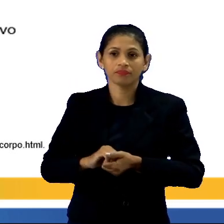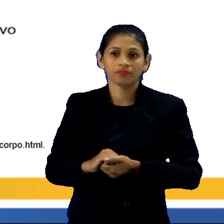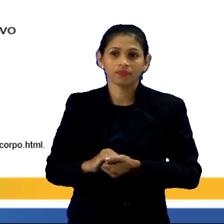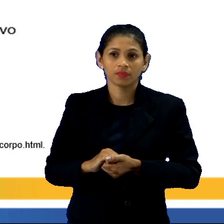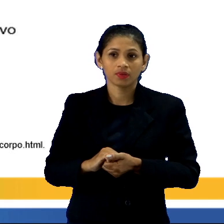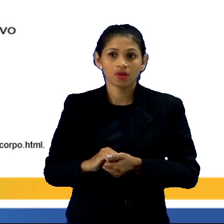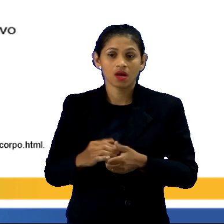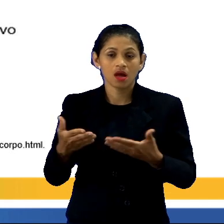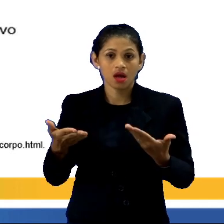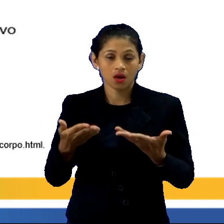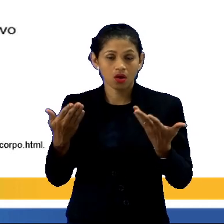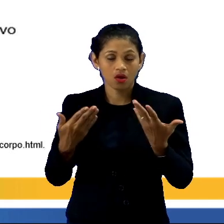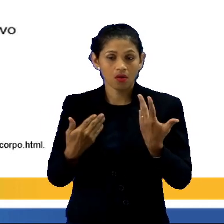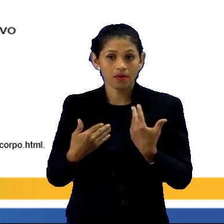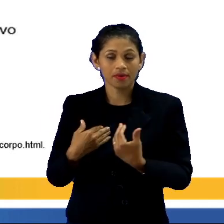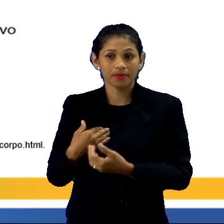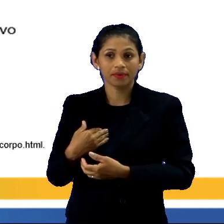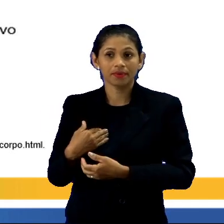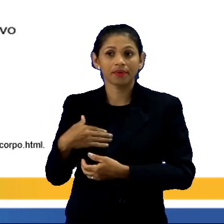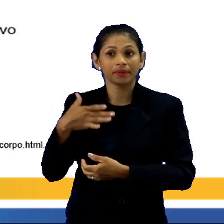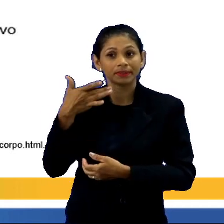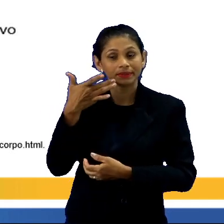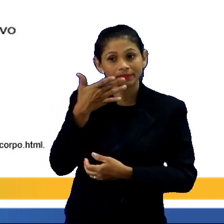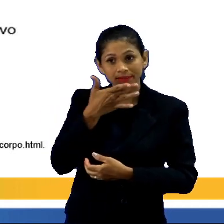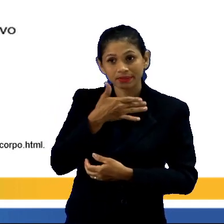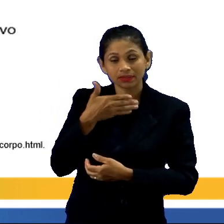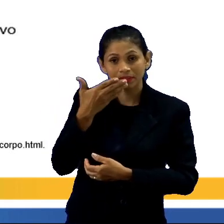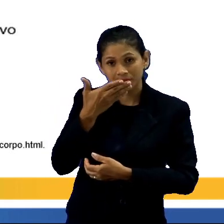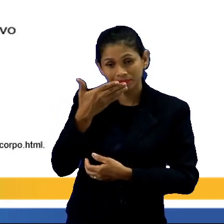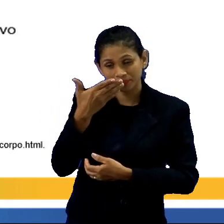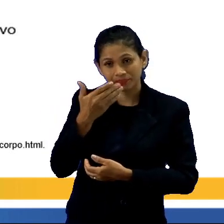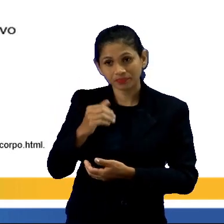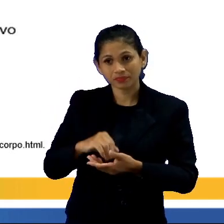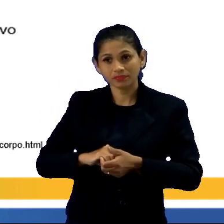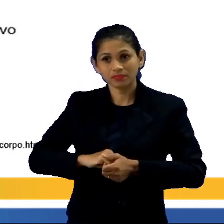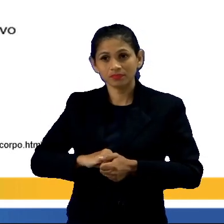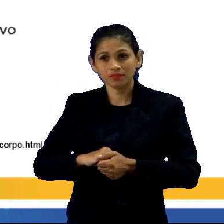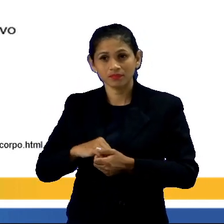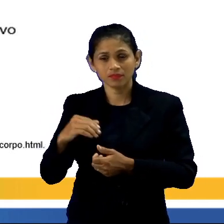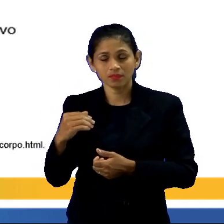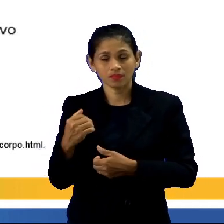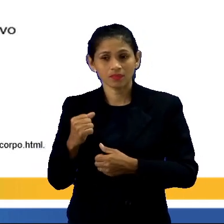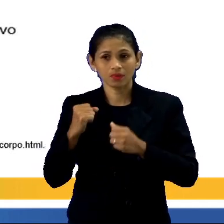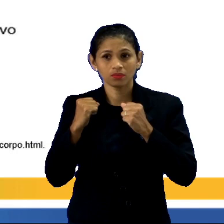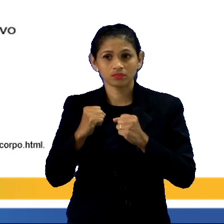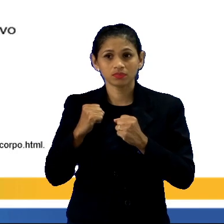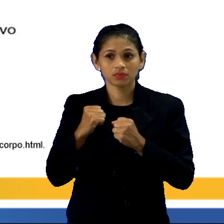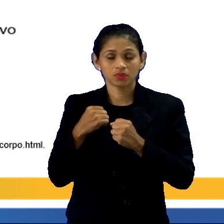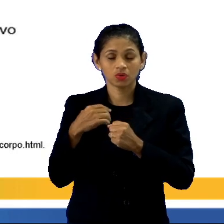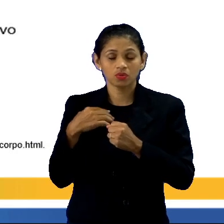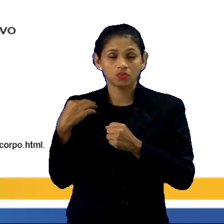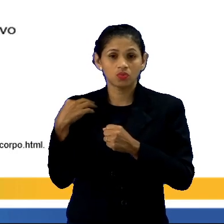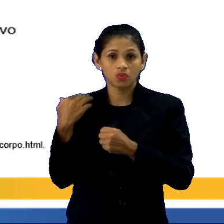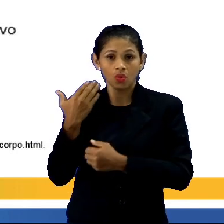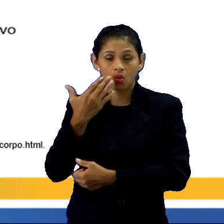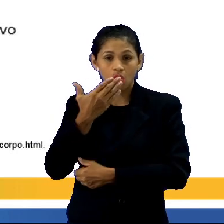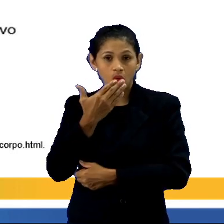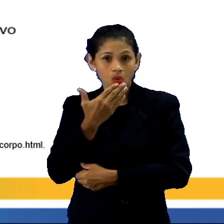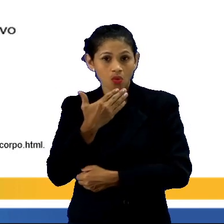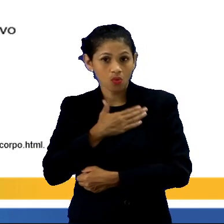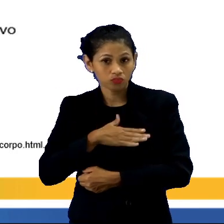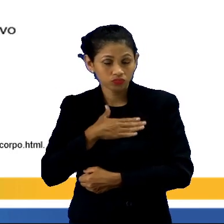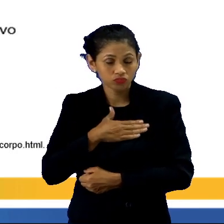que é o nosso paladar, né? A gente consegue perceber centenas de gostos diferentes e reconhecer diversos tipos de alimentos graças